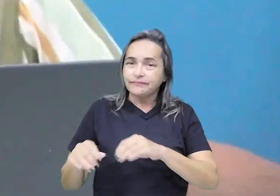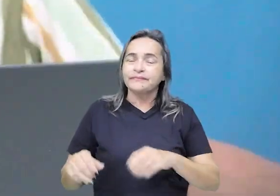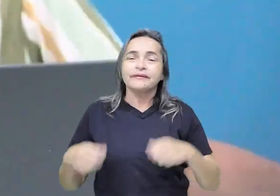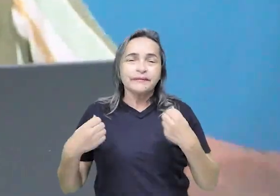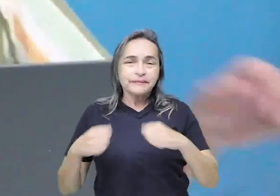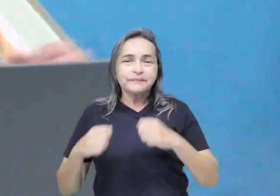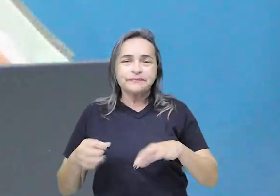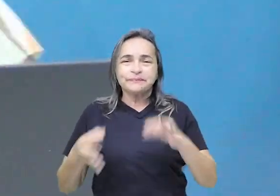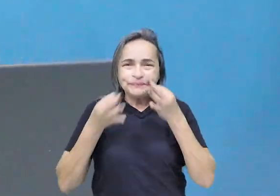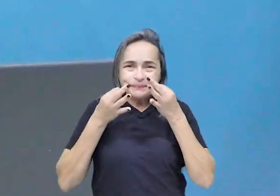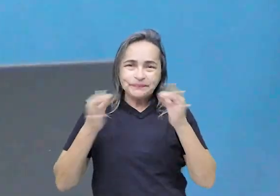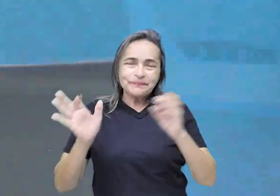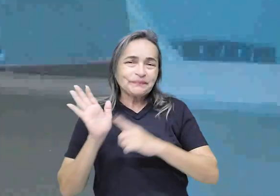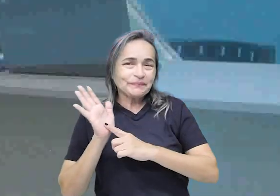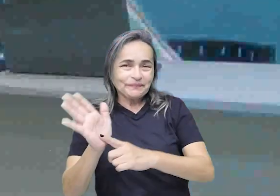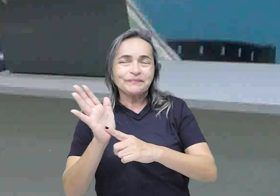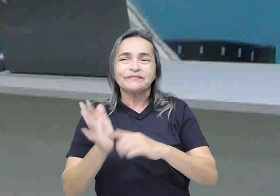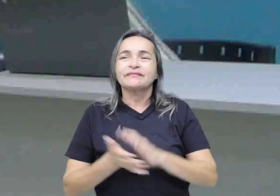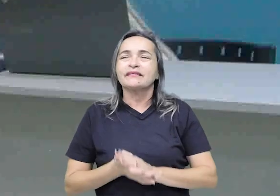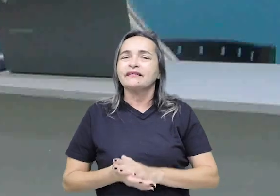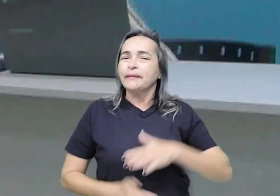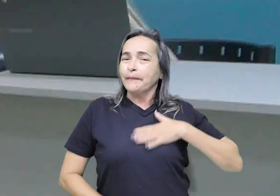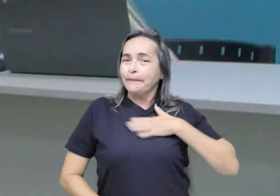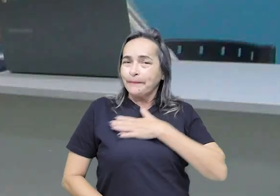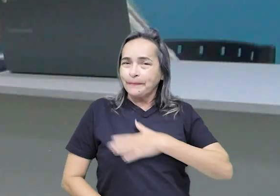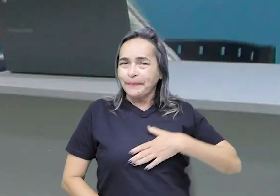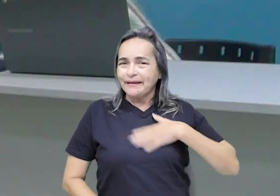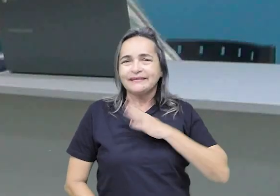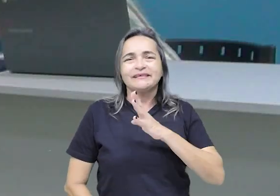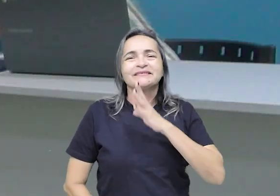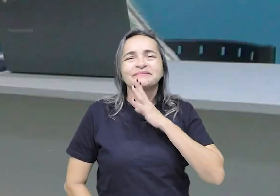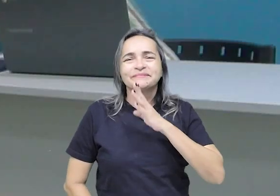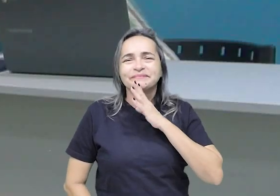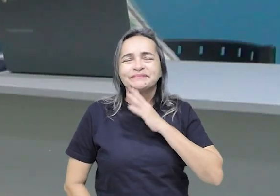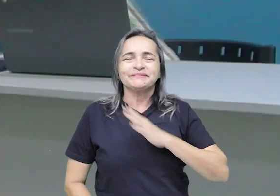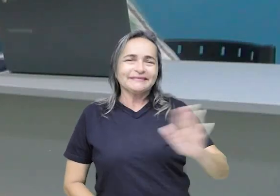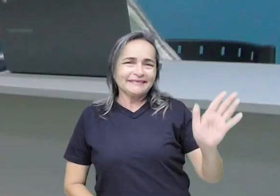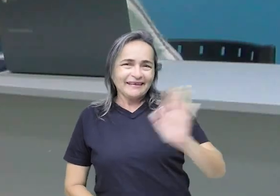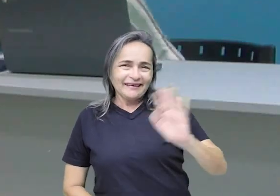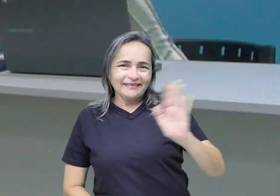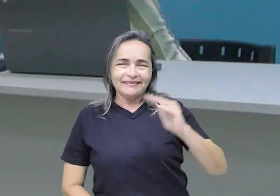mais visibilidade. Sim. Yara, foi um prazer lhe conhecer. Igualmente, Marcelo. Até